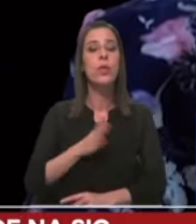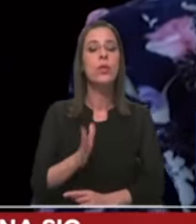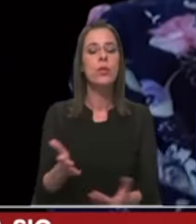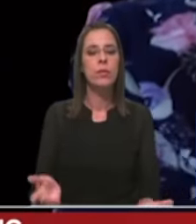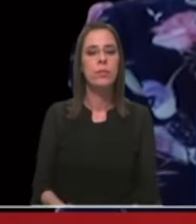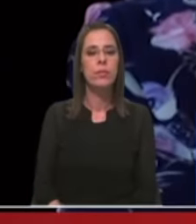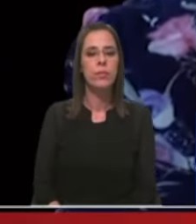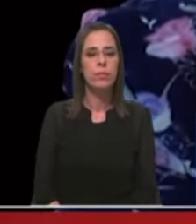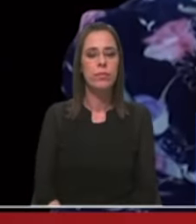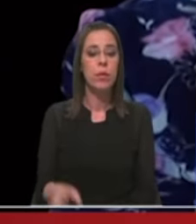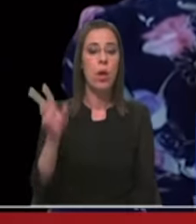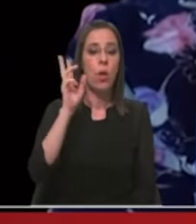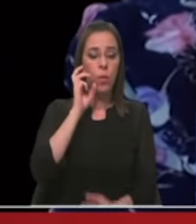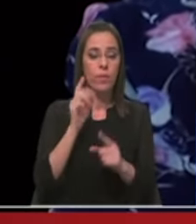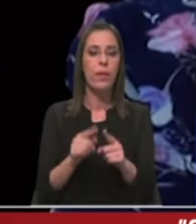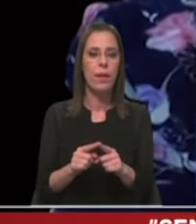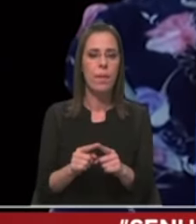que escutava.